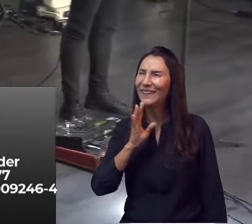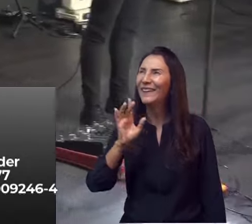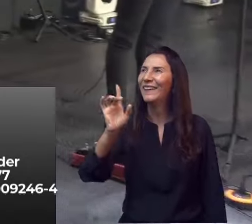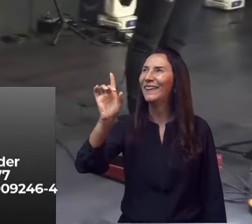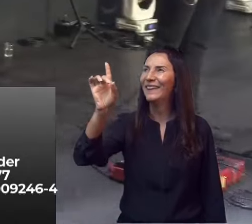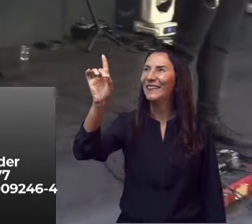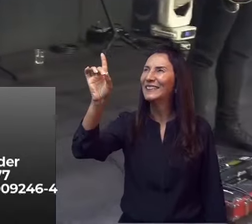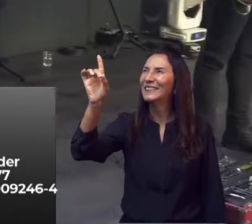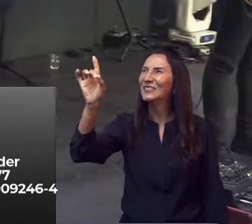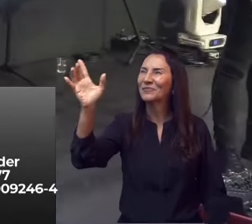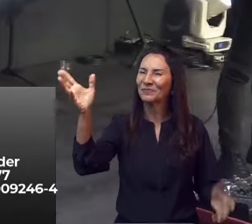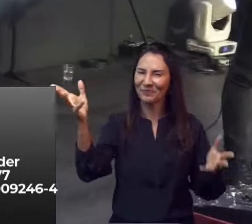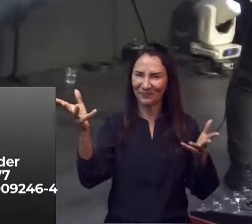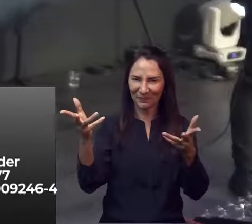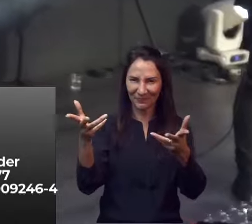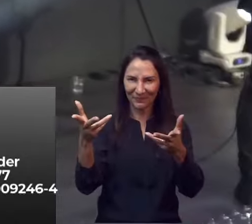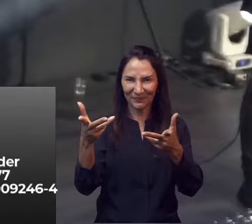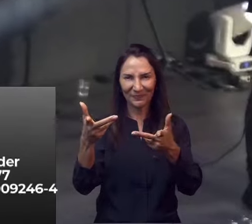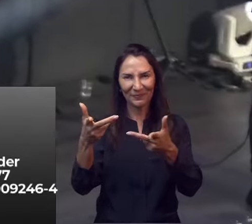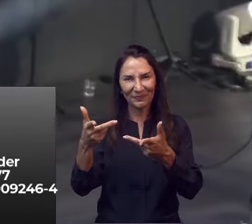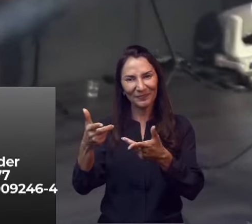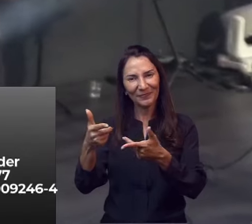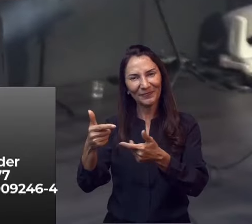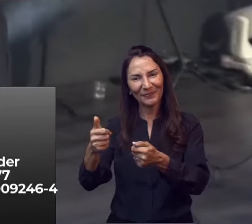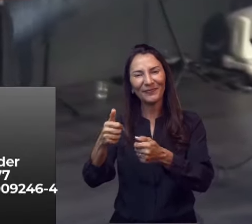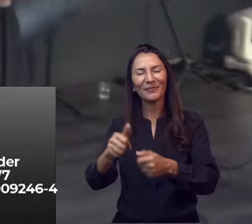tu és tremendo